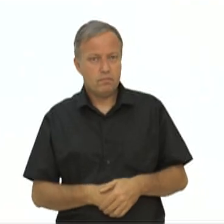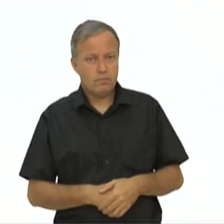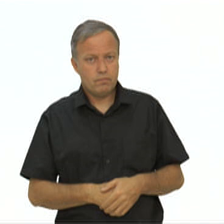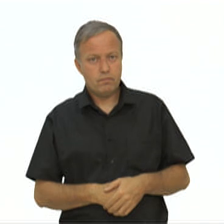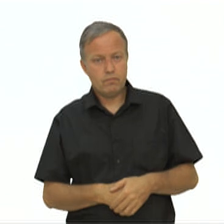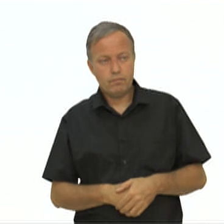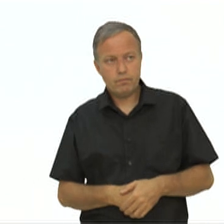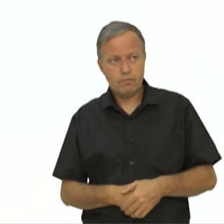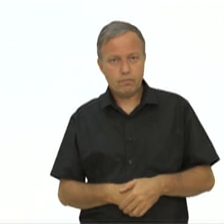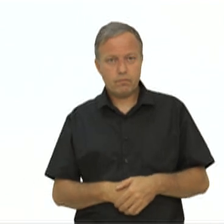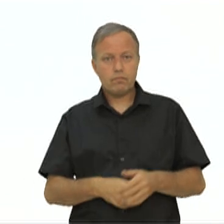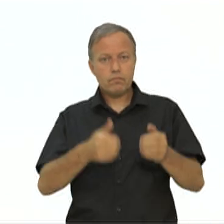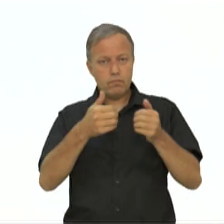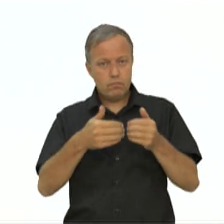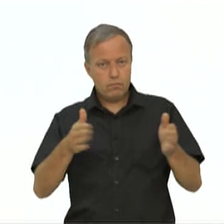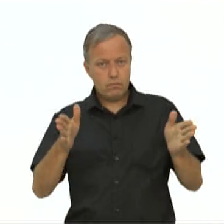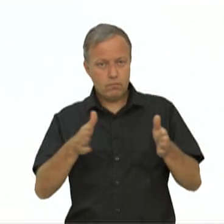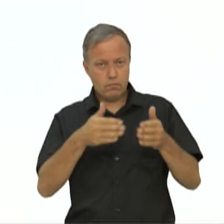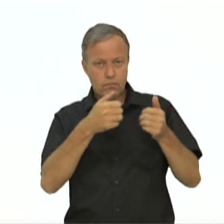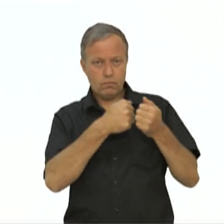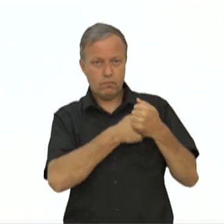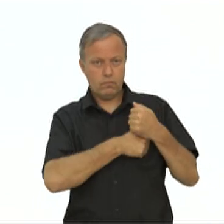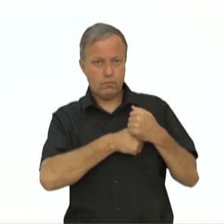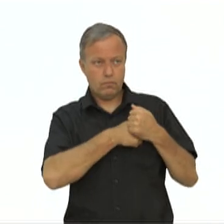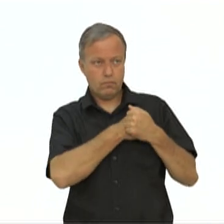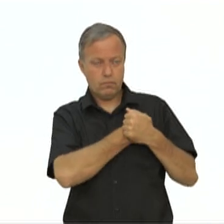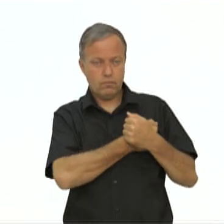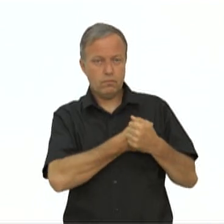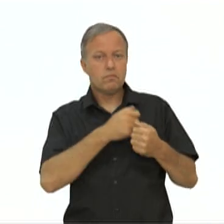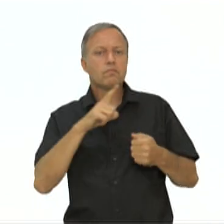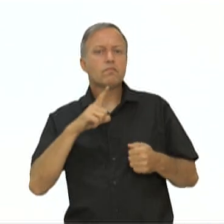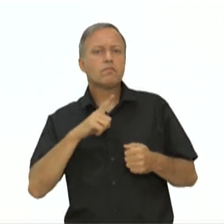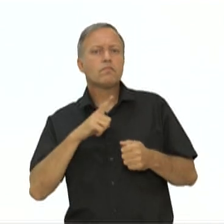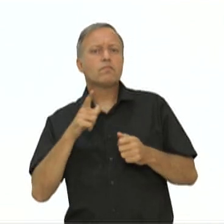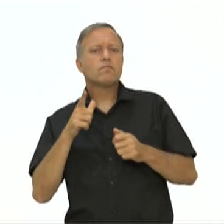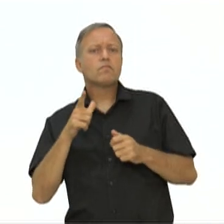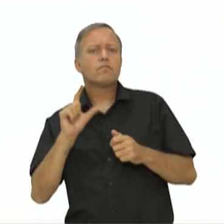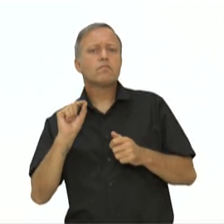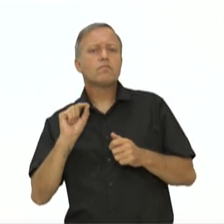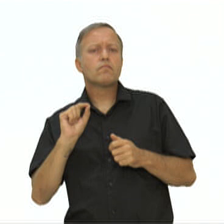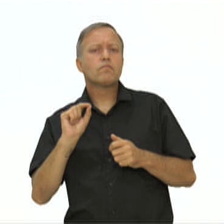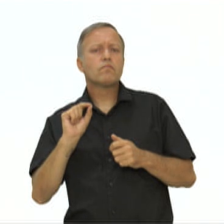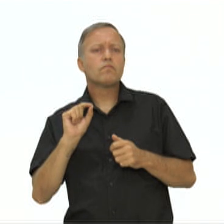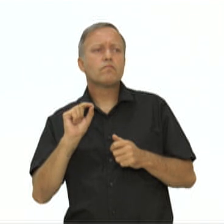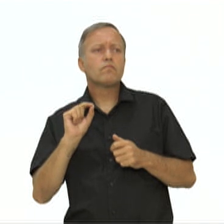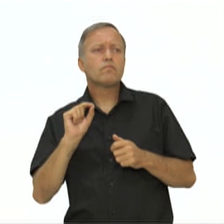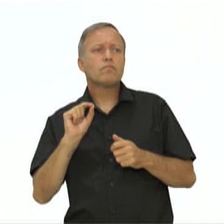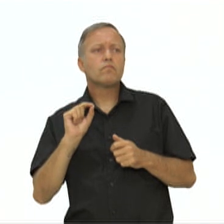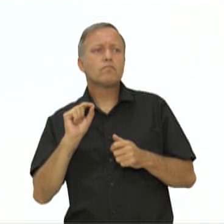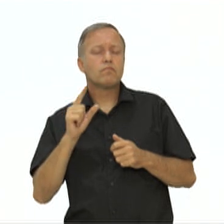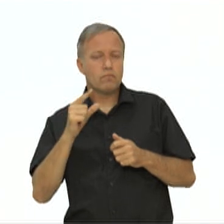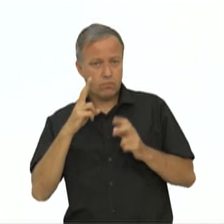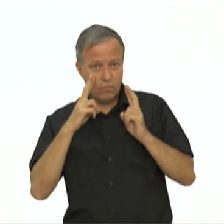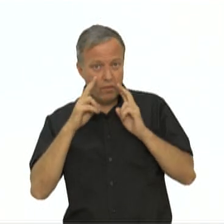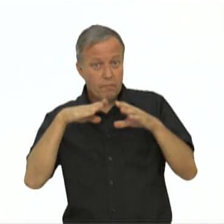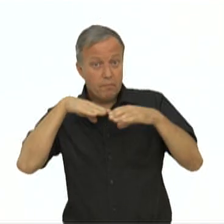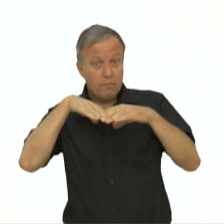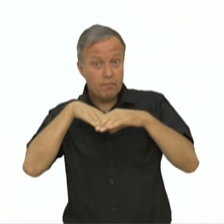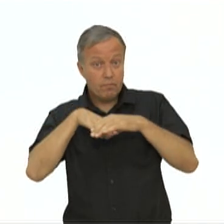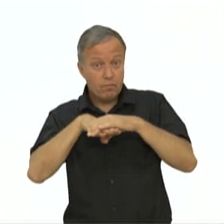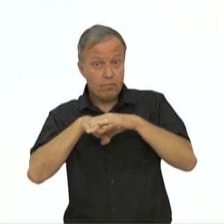como característica o quê? Que neste período, pessoal, surgiu a sapatilha